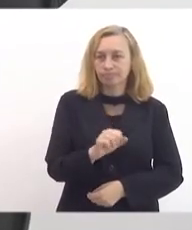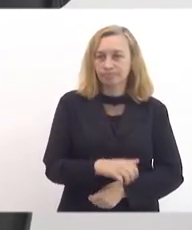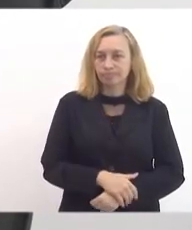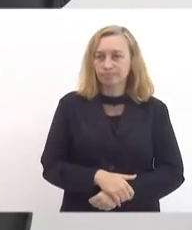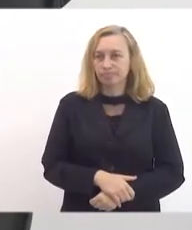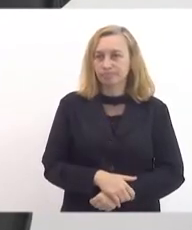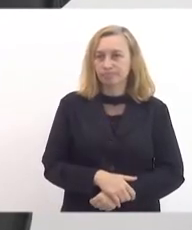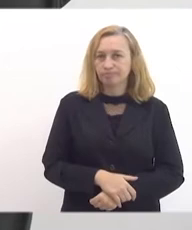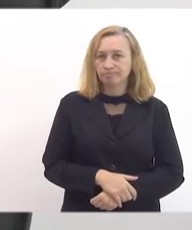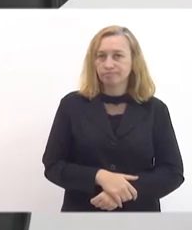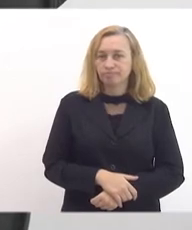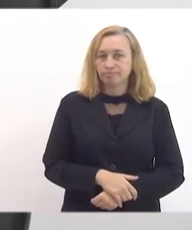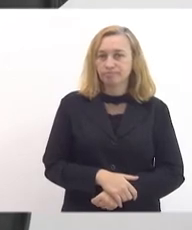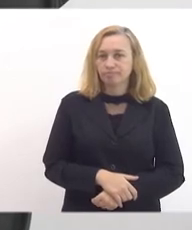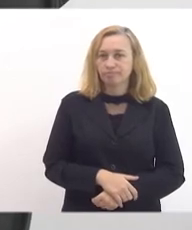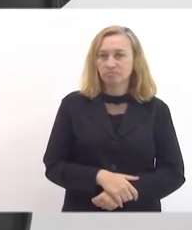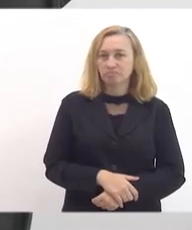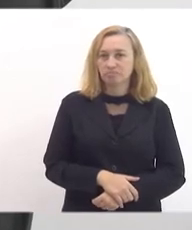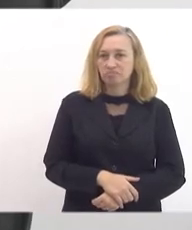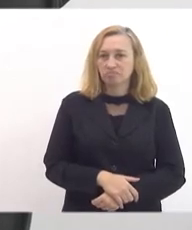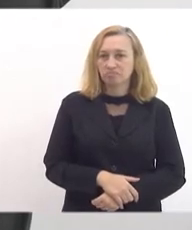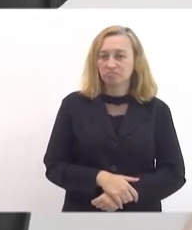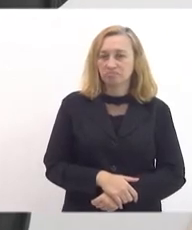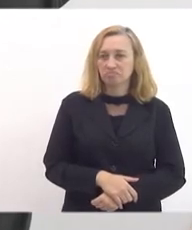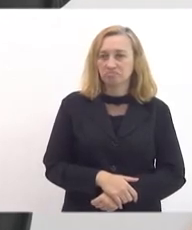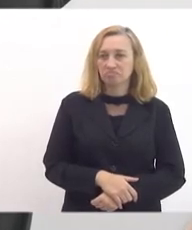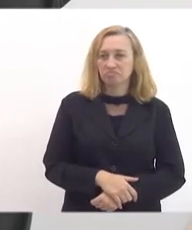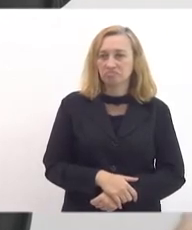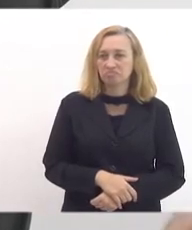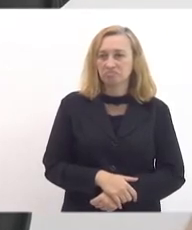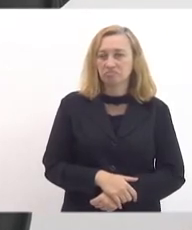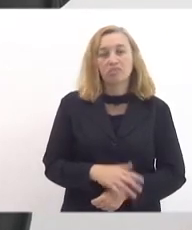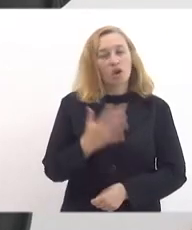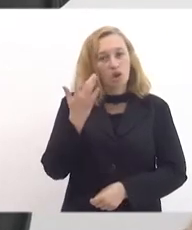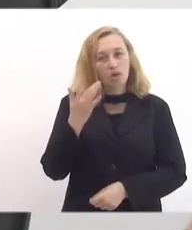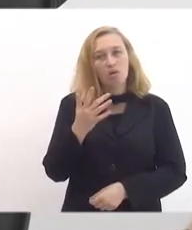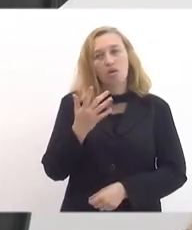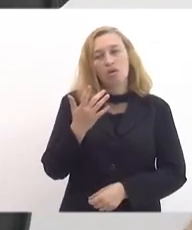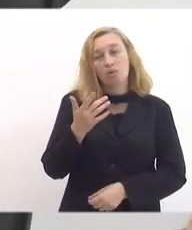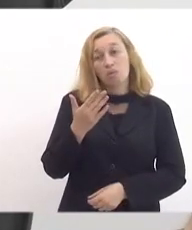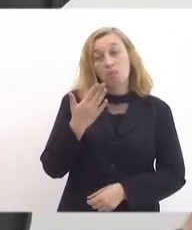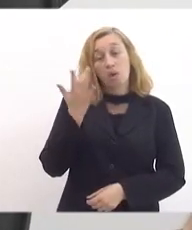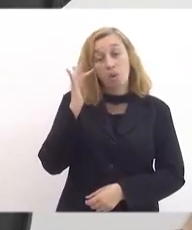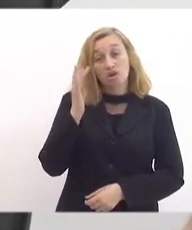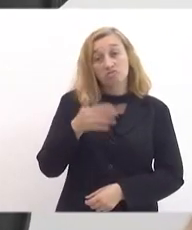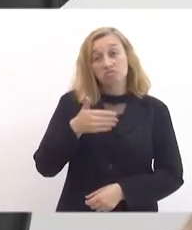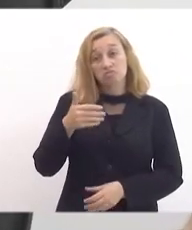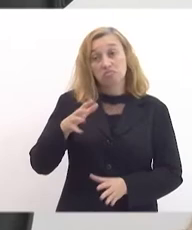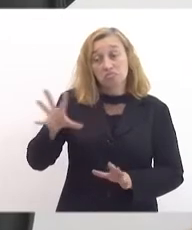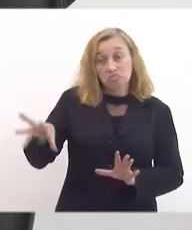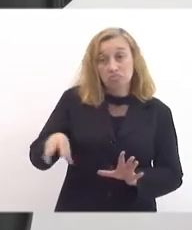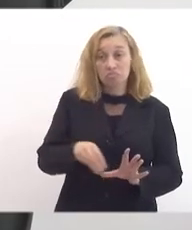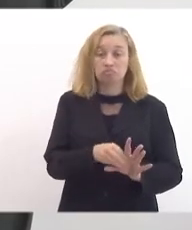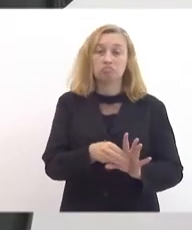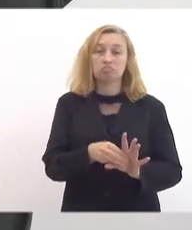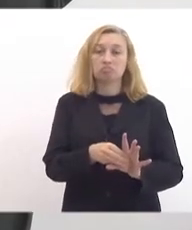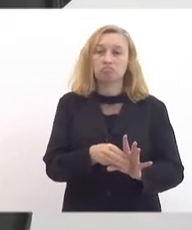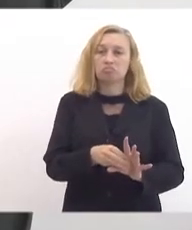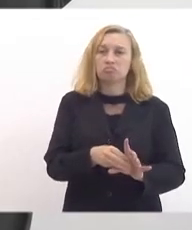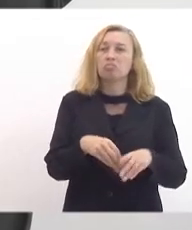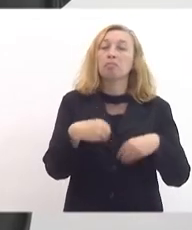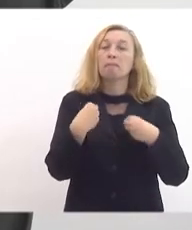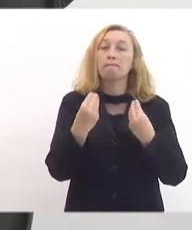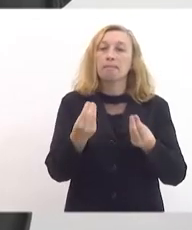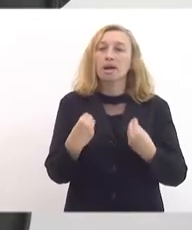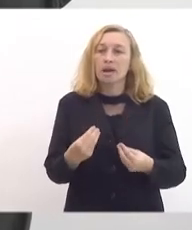que eu também não acho que seja execução e implantação mas porque para devolver a